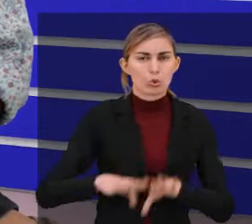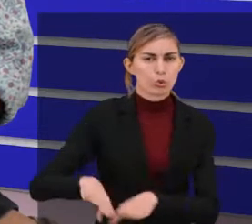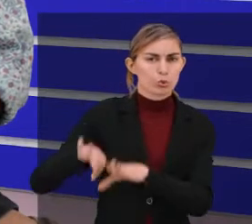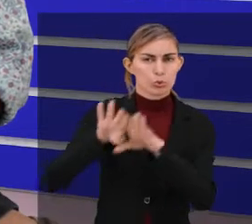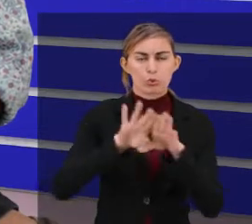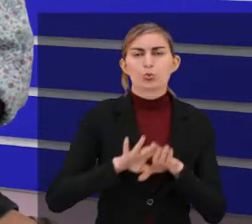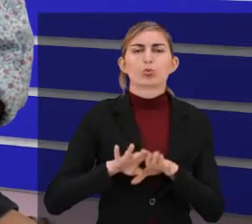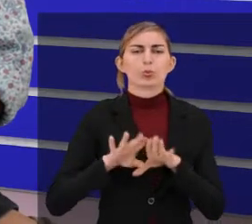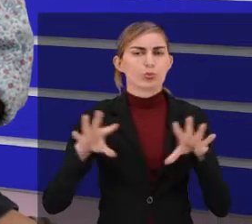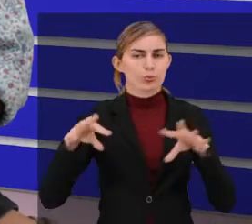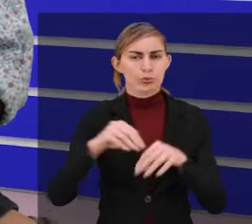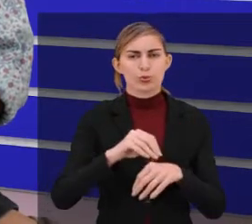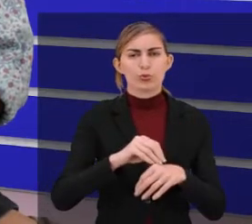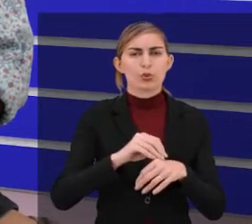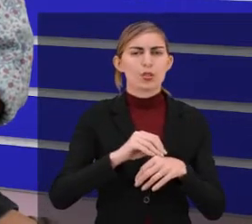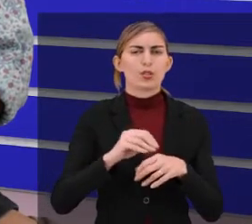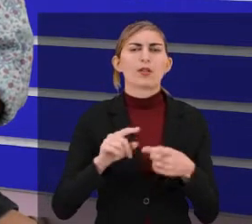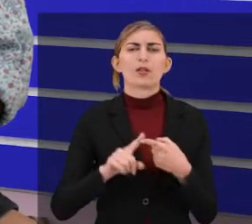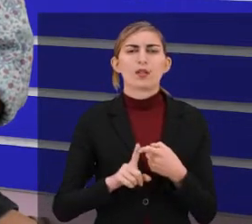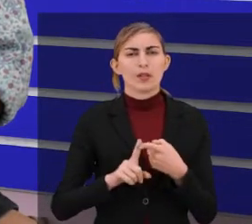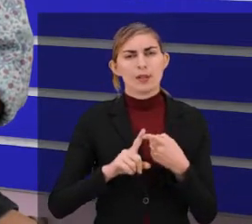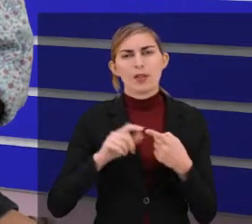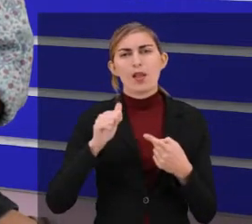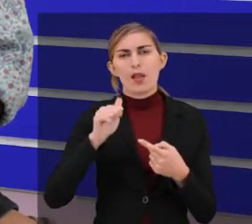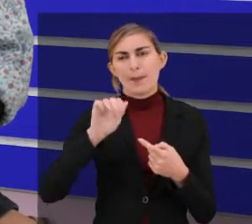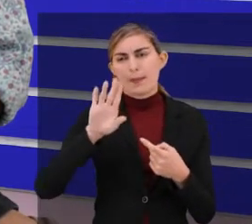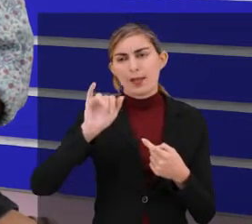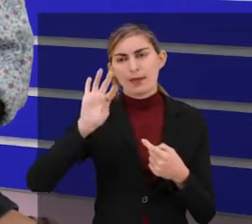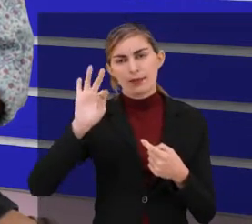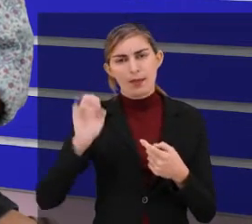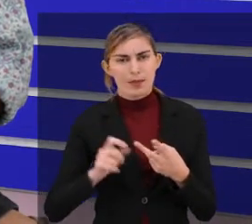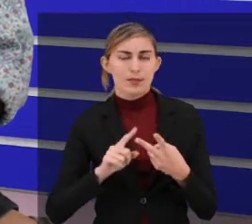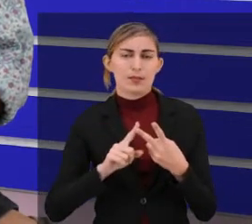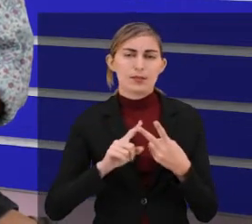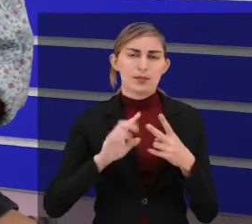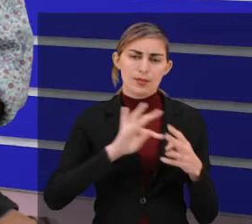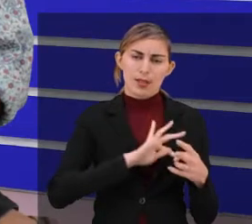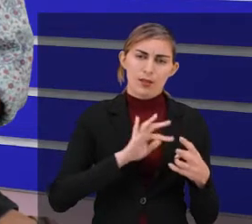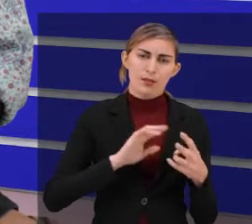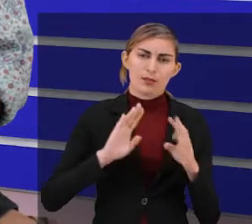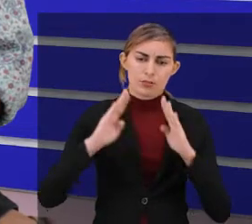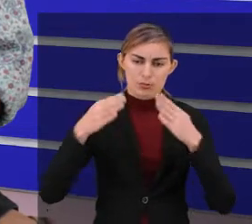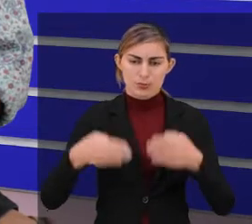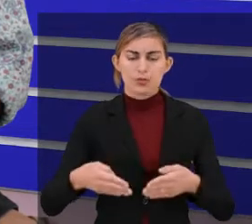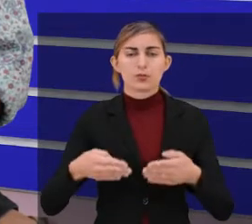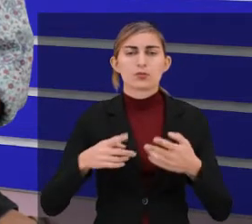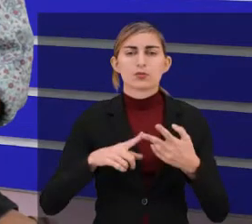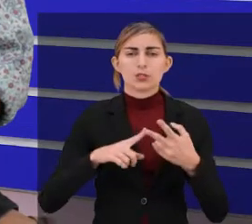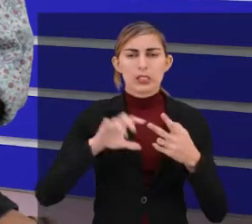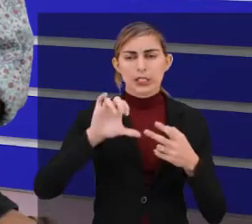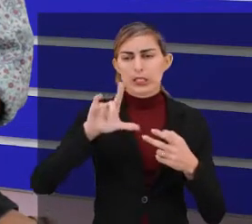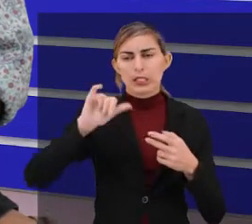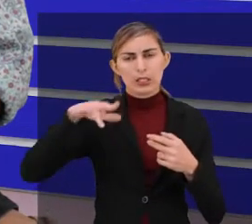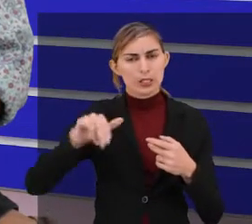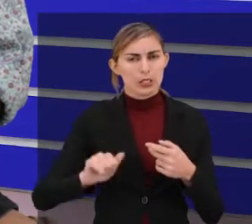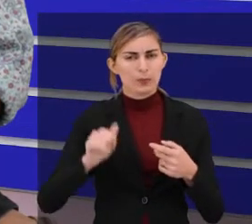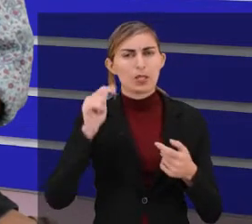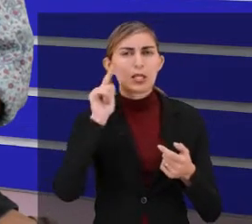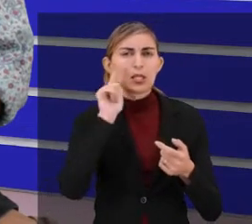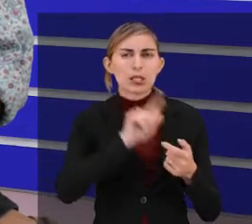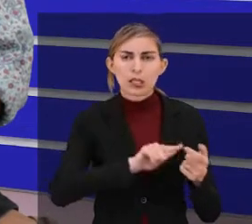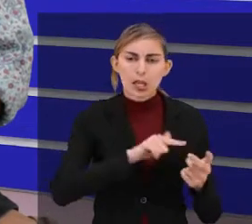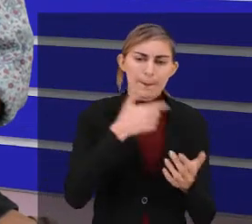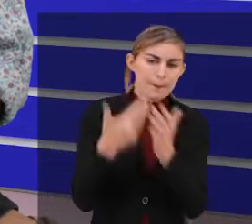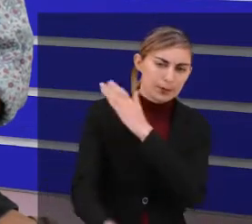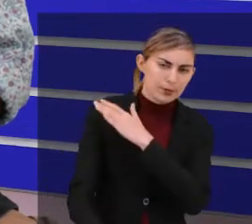todas as partes. Exige habilidades e técnicas específicas que superam o clima